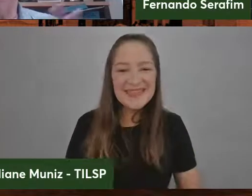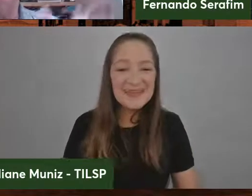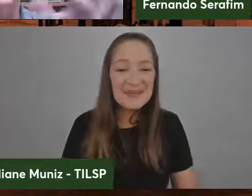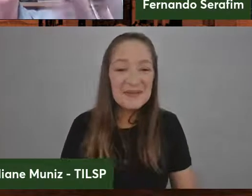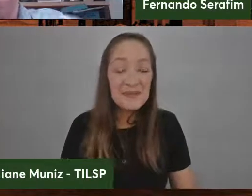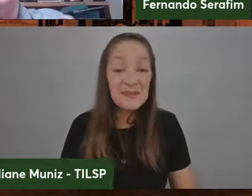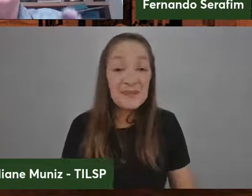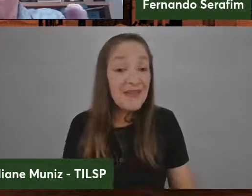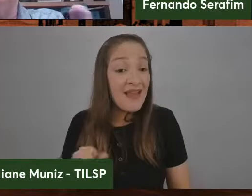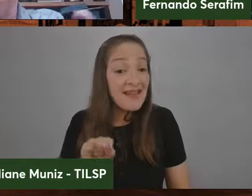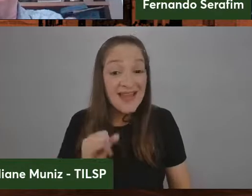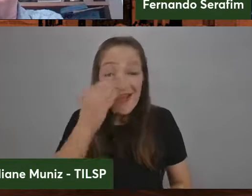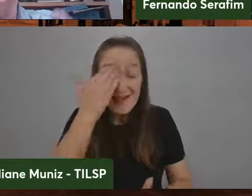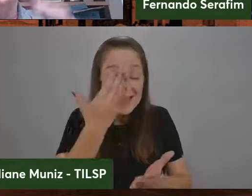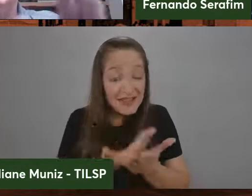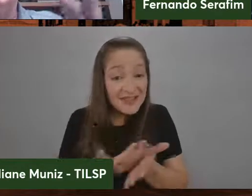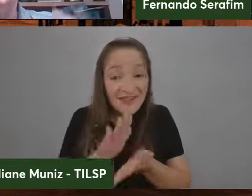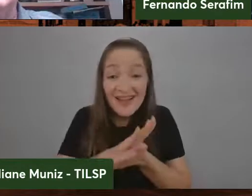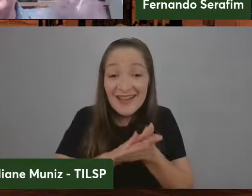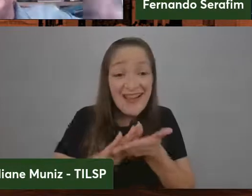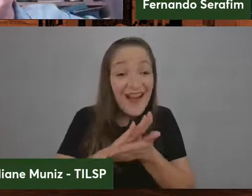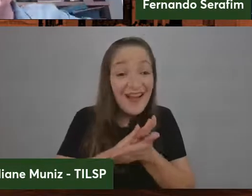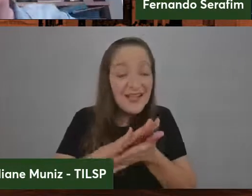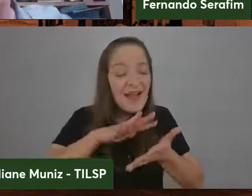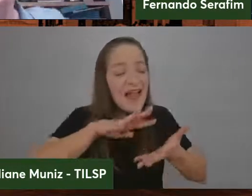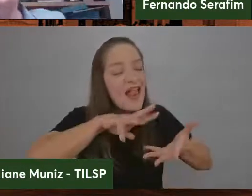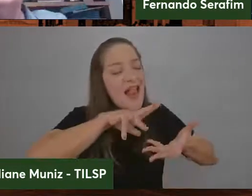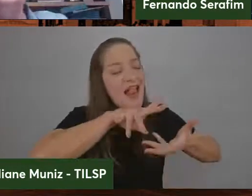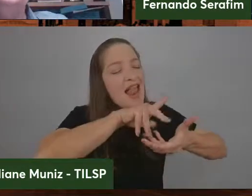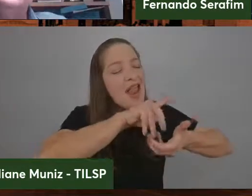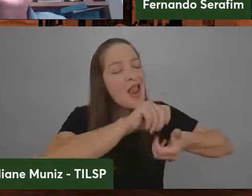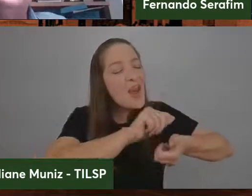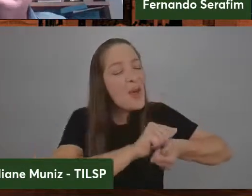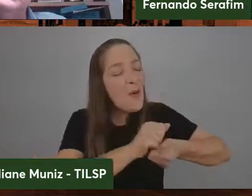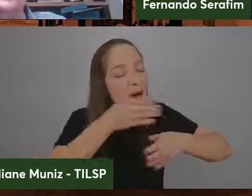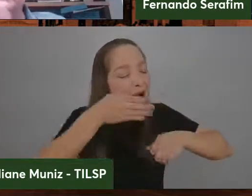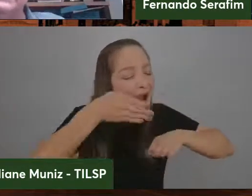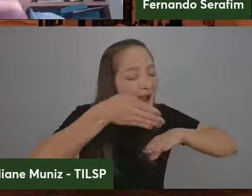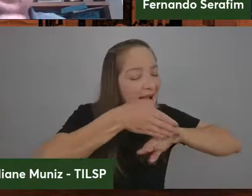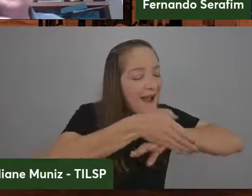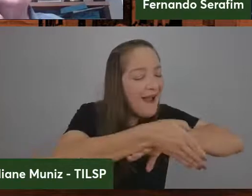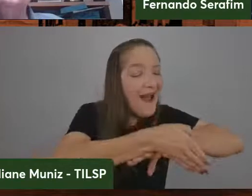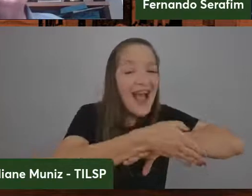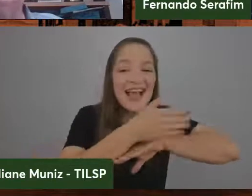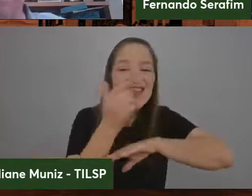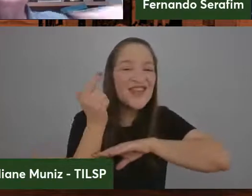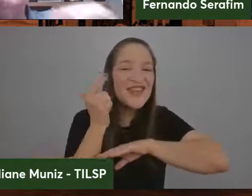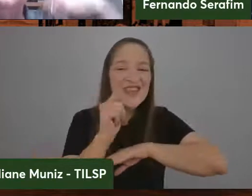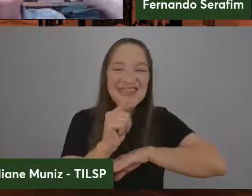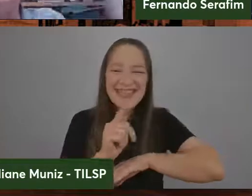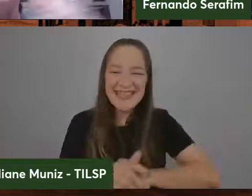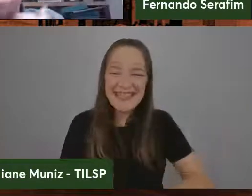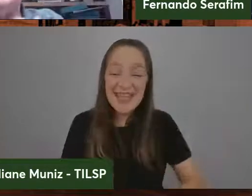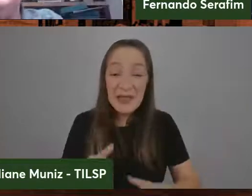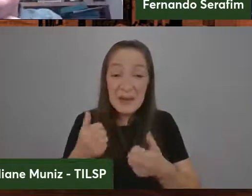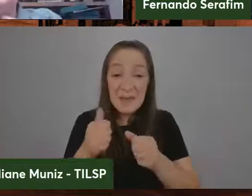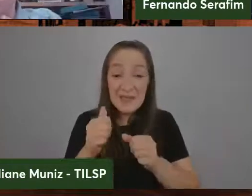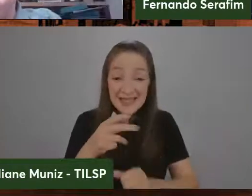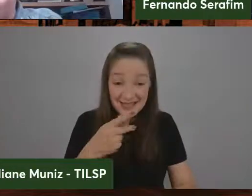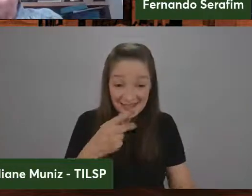senão você não entra naquele mundo, né? Você tem que sair do seu mundo e entrar nesse outro mundo que também